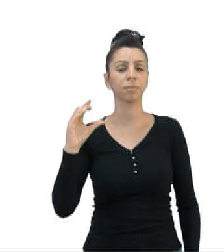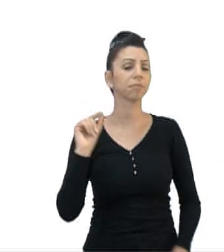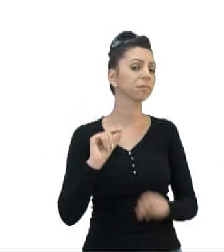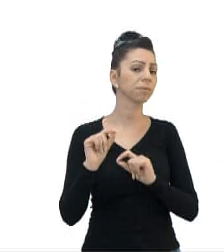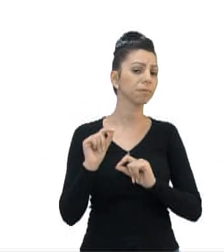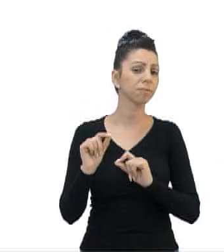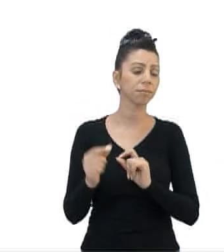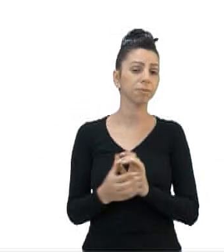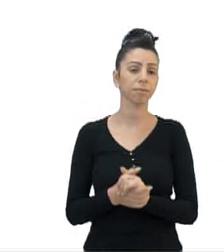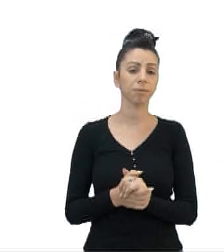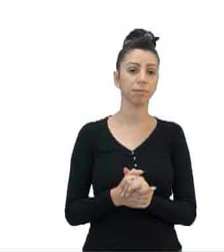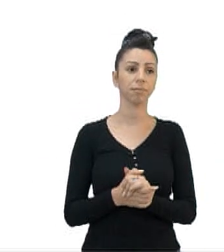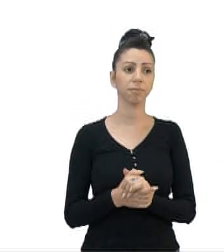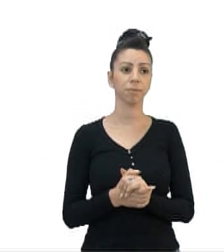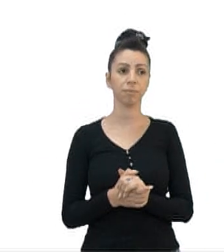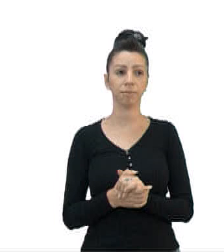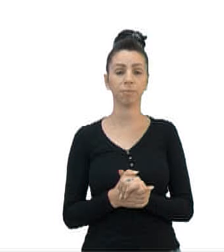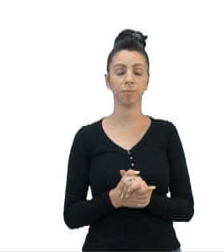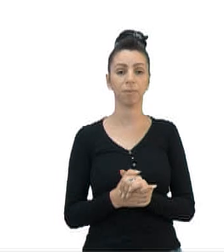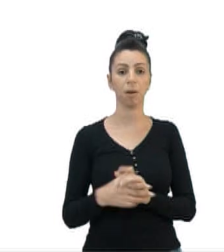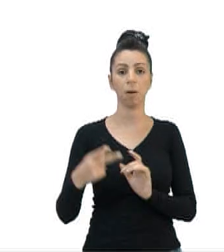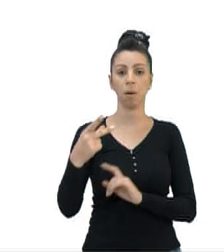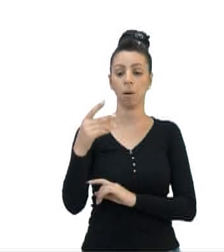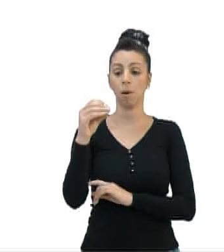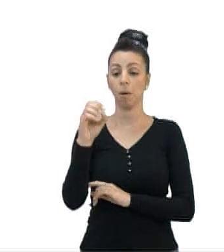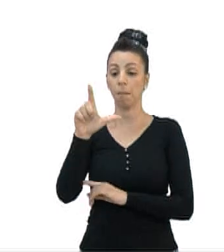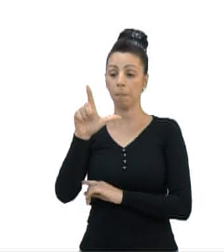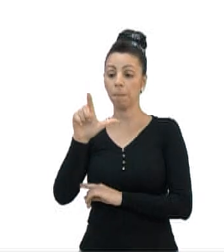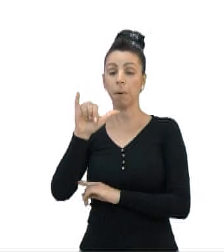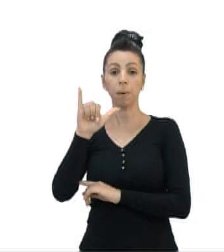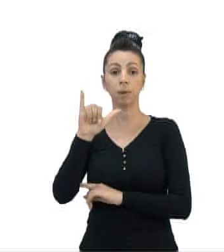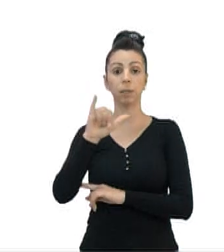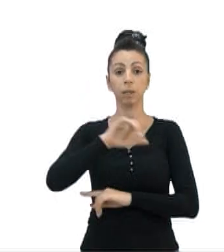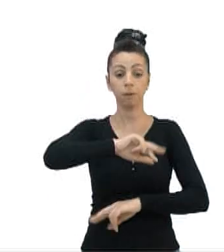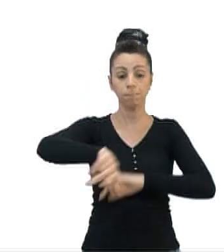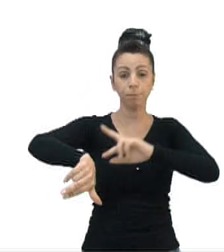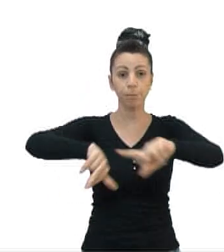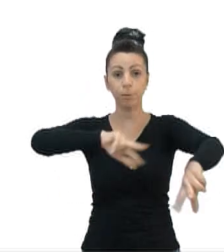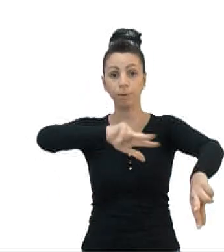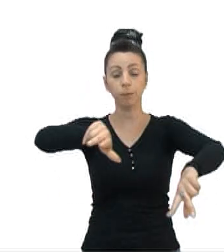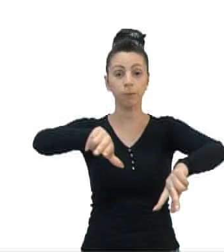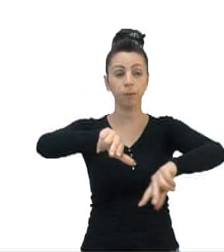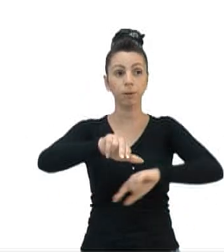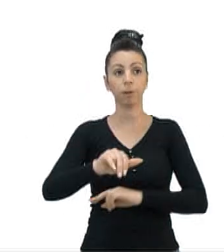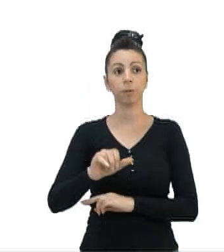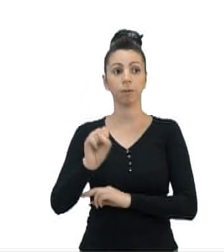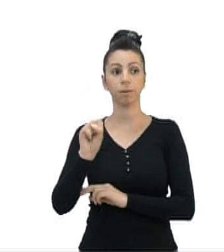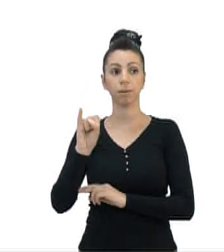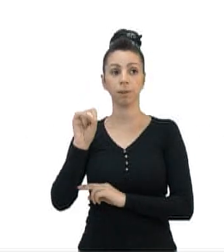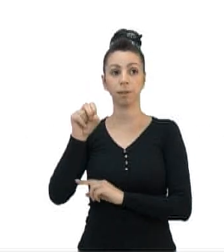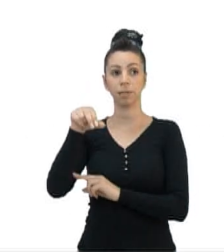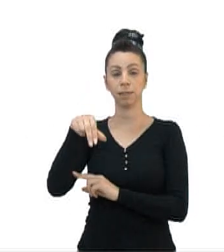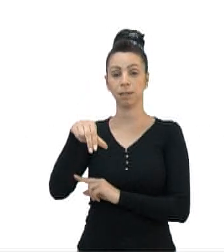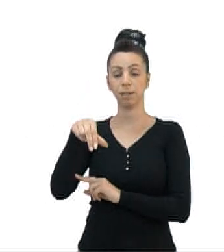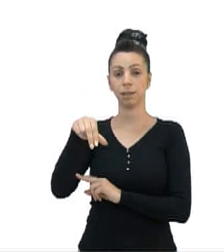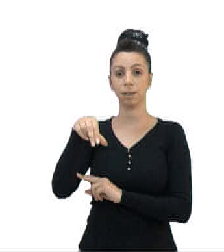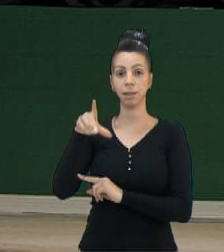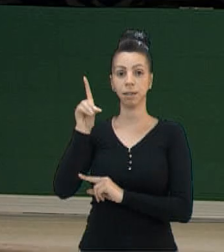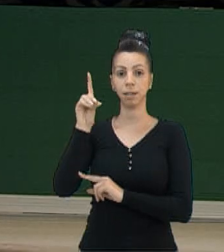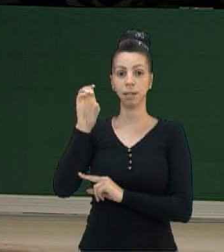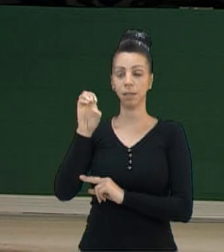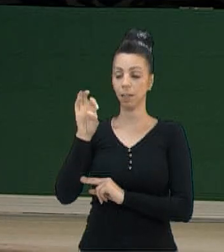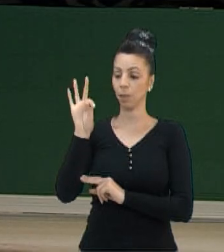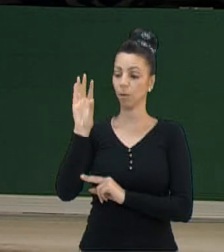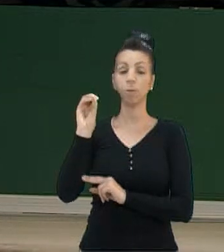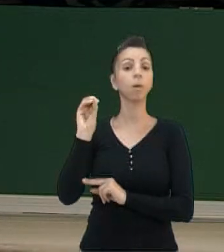mesmo? É a ideia de, poli é a ideia de vários, síndeto é a ideia de conectivo, tá certo? Então,